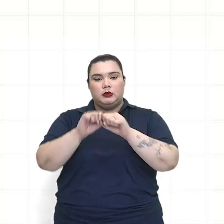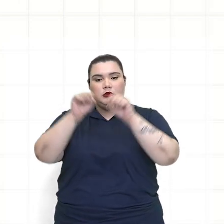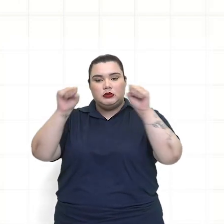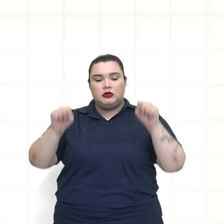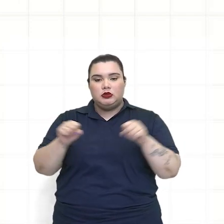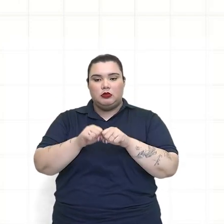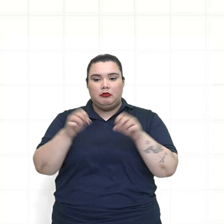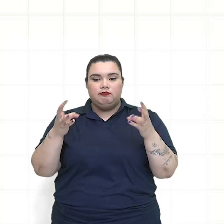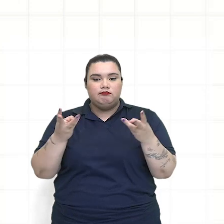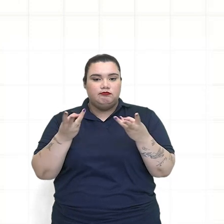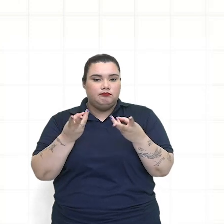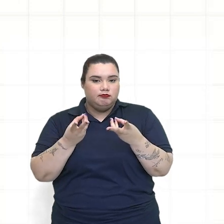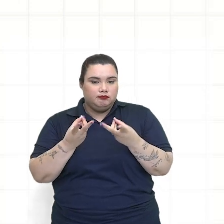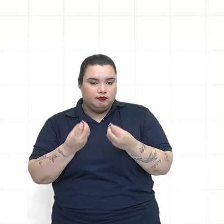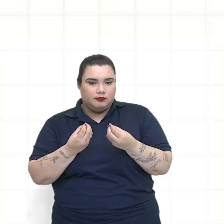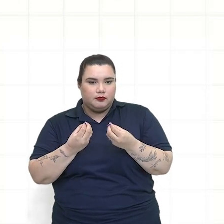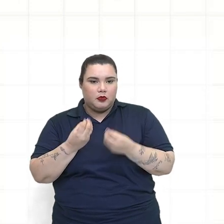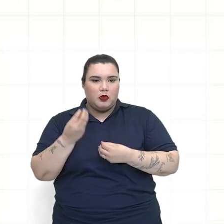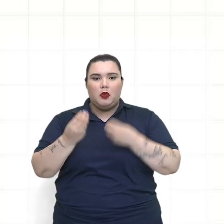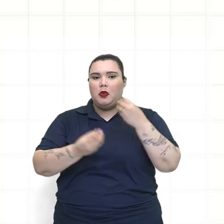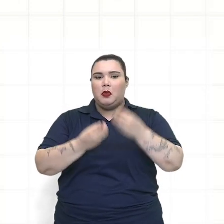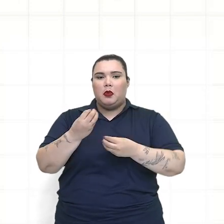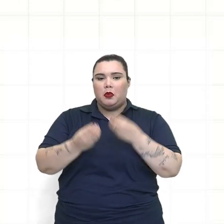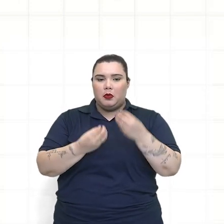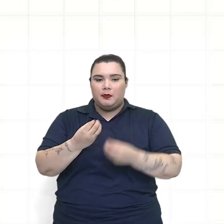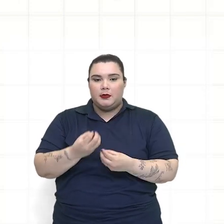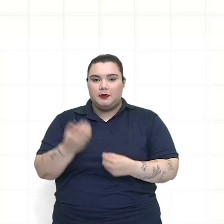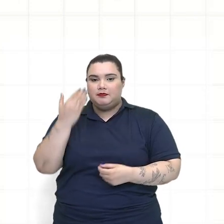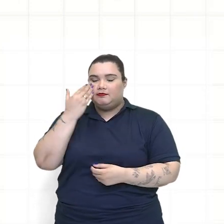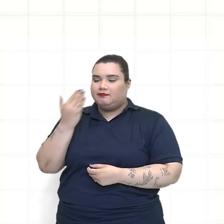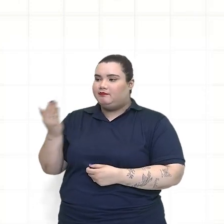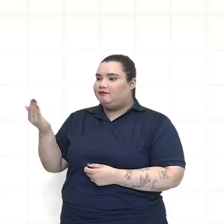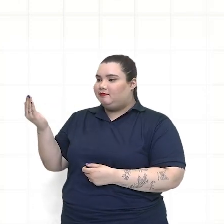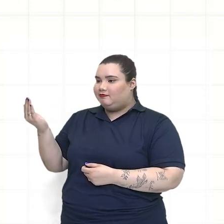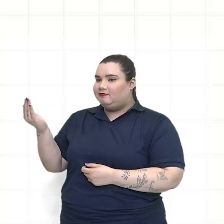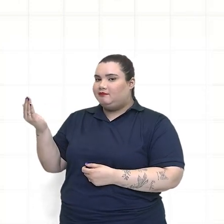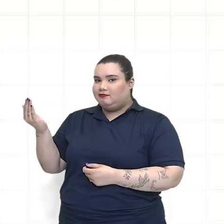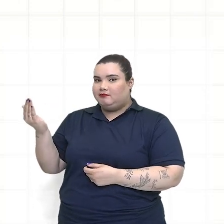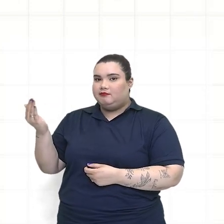contagem. Como é que era esse osso? Esse cidadão aqui, ó.